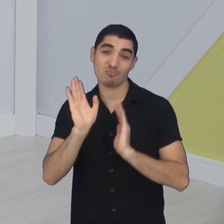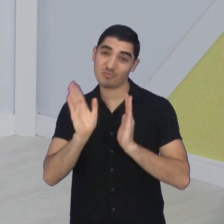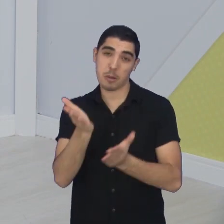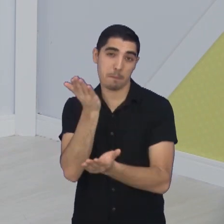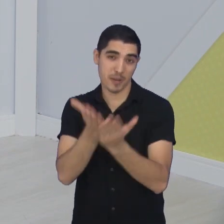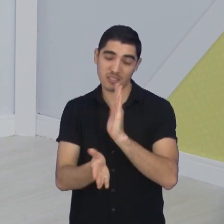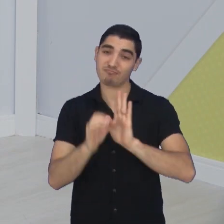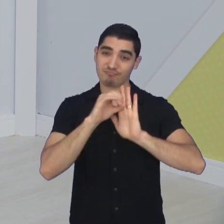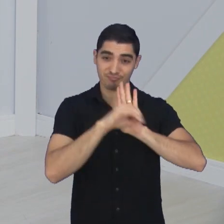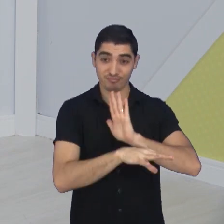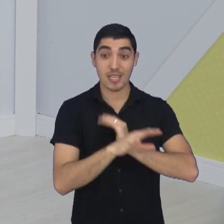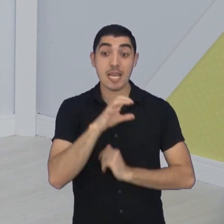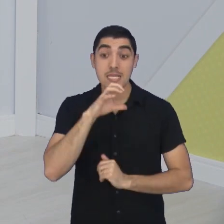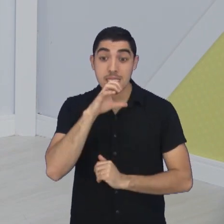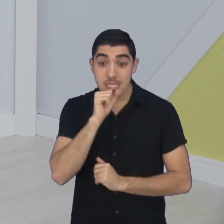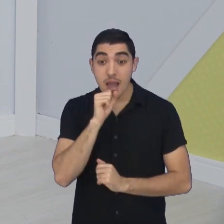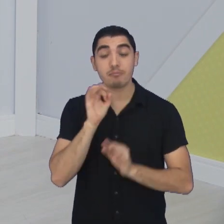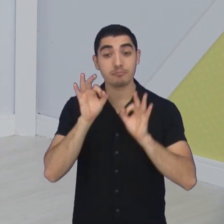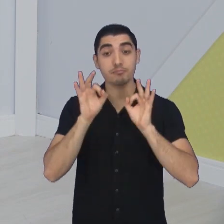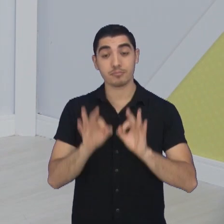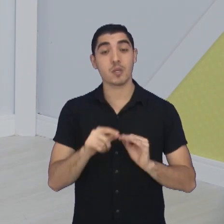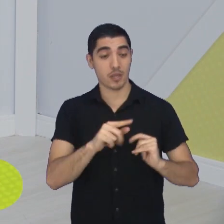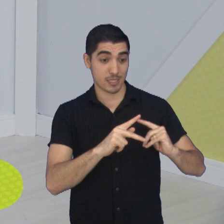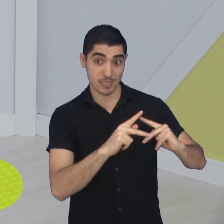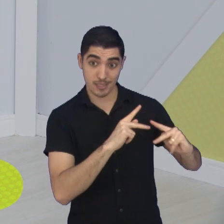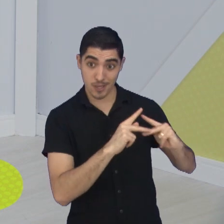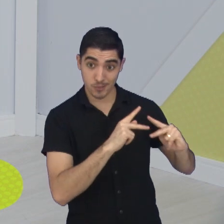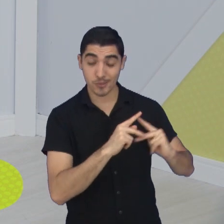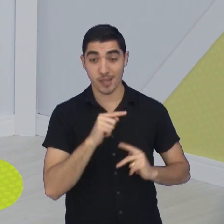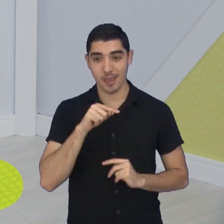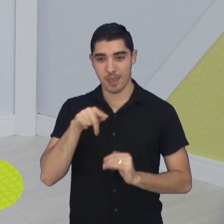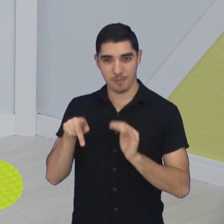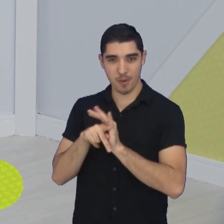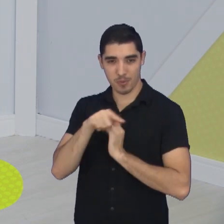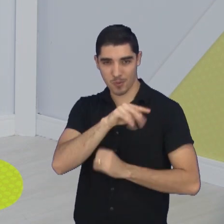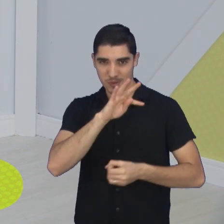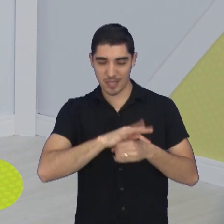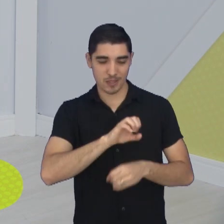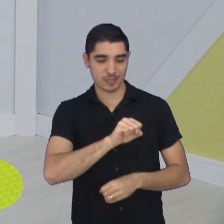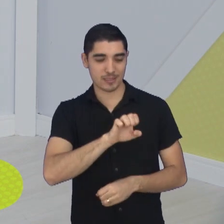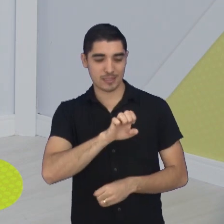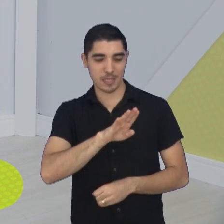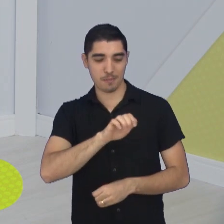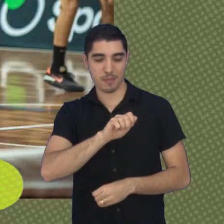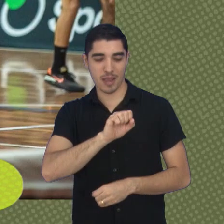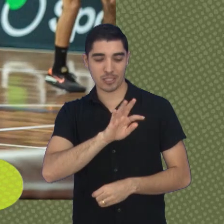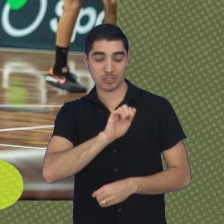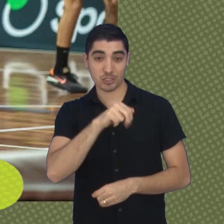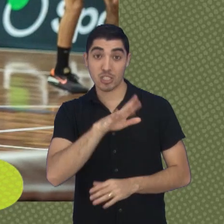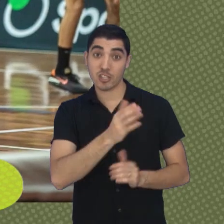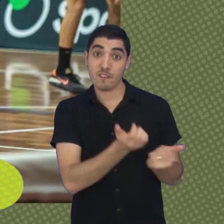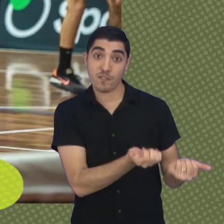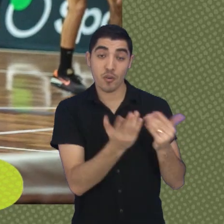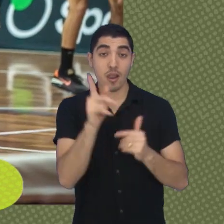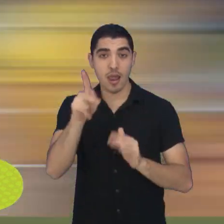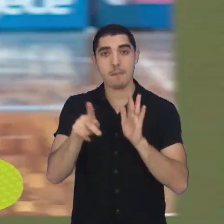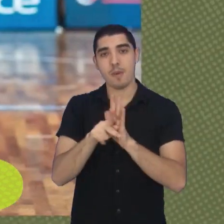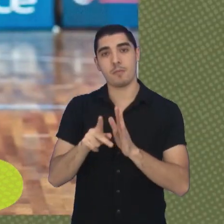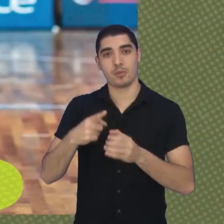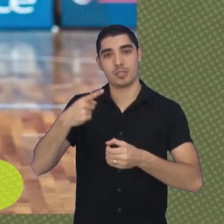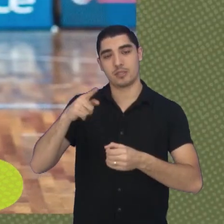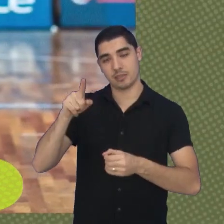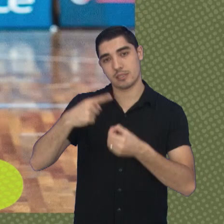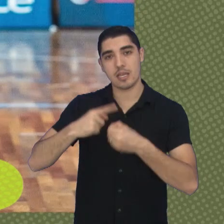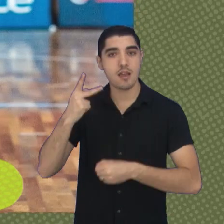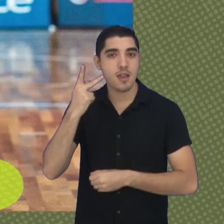competição. No sábado, os comandados do técnico Sebastião Figueiredo foram até o ginásio do Centro de Formação Olímpico do Ceará, do